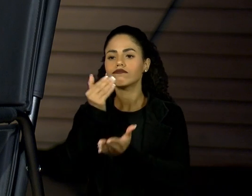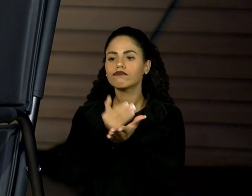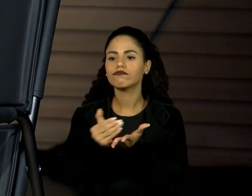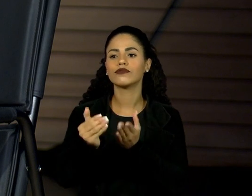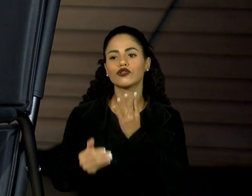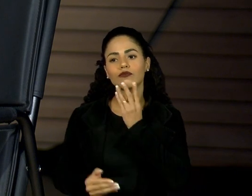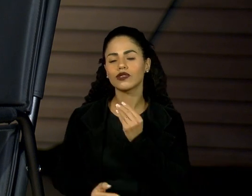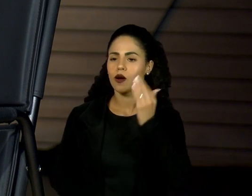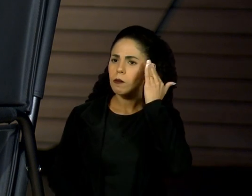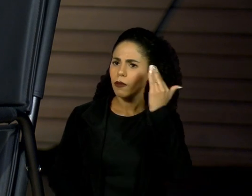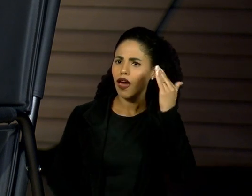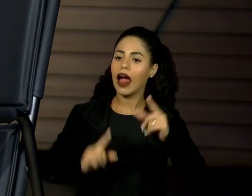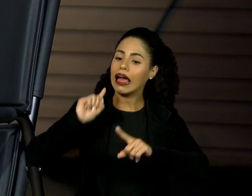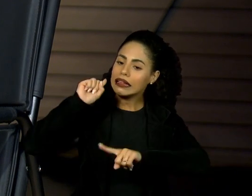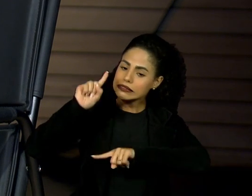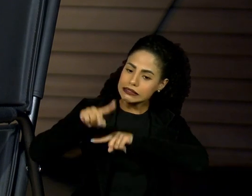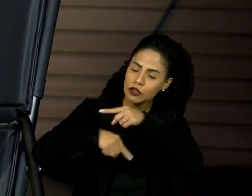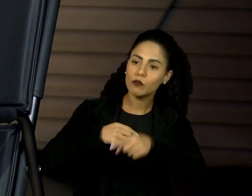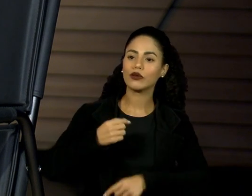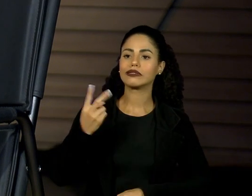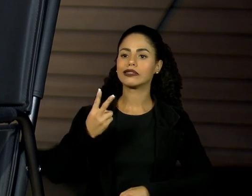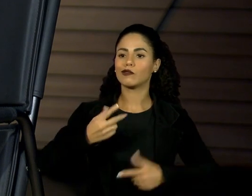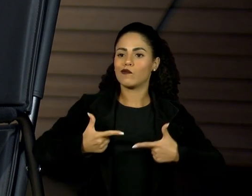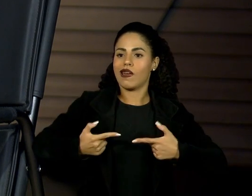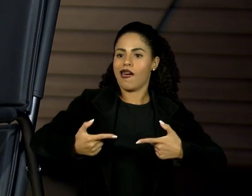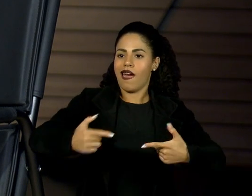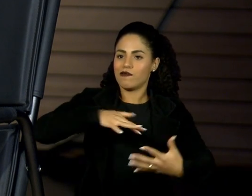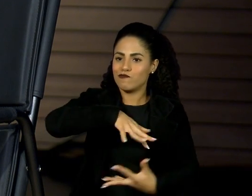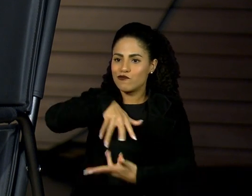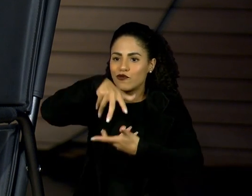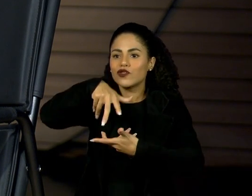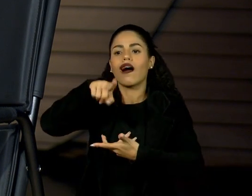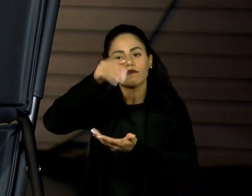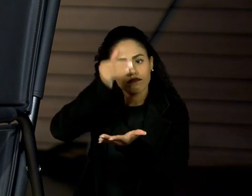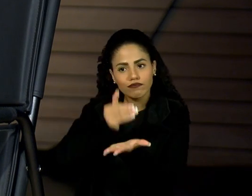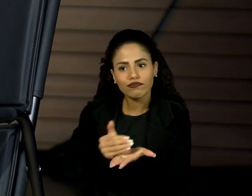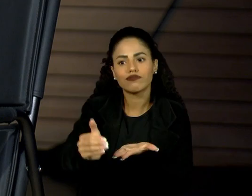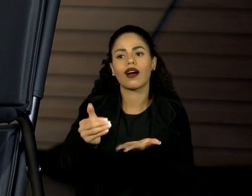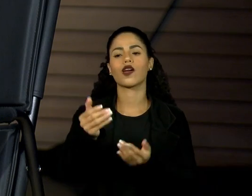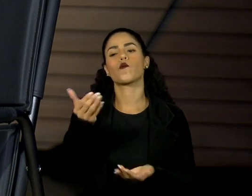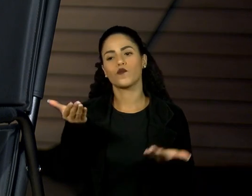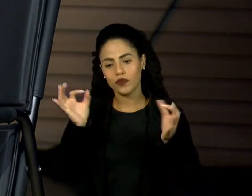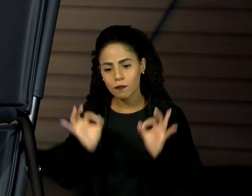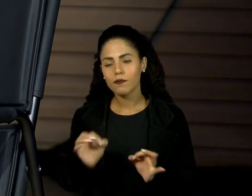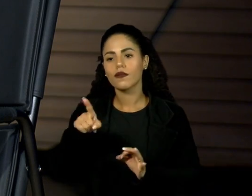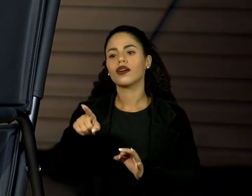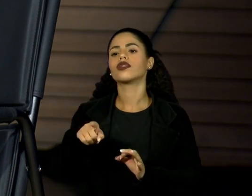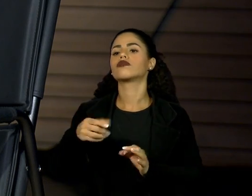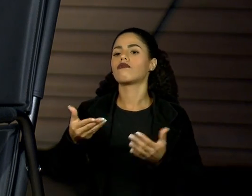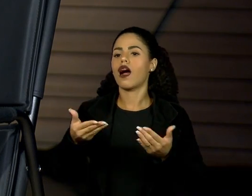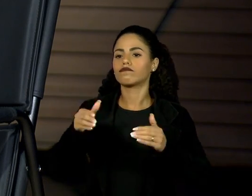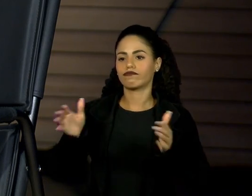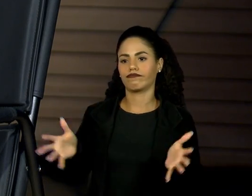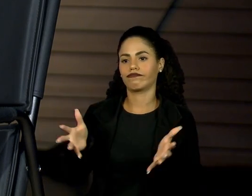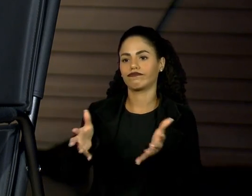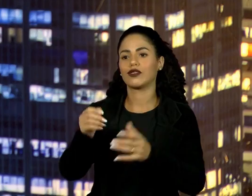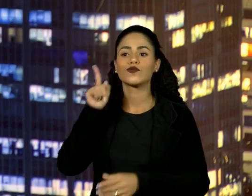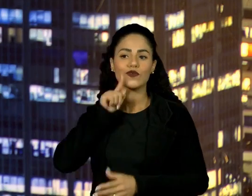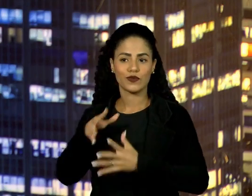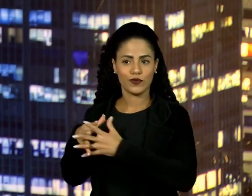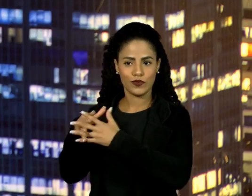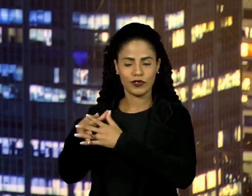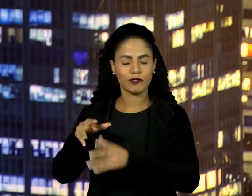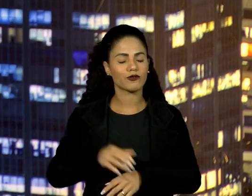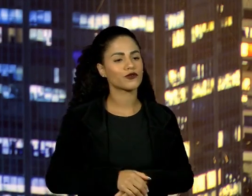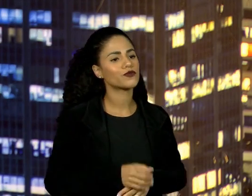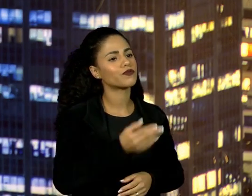mais conhecido, ou seja, depois da Segunda Guerra Mundial, a partir dessa circulação e da influência dos Estados Unidos. Ô